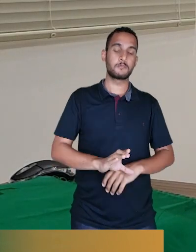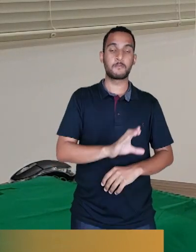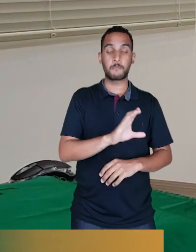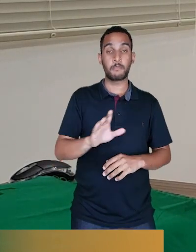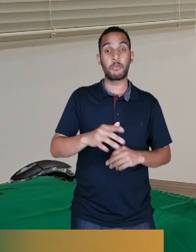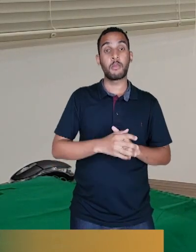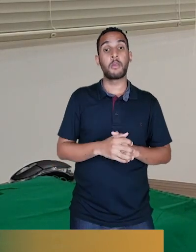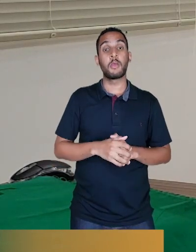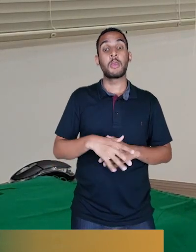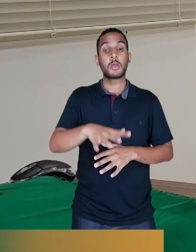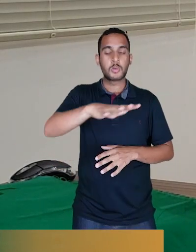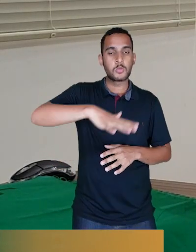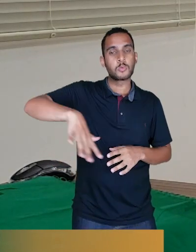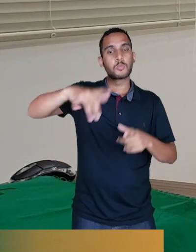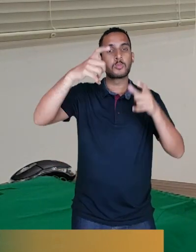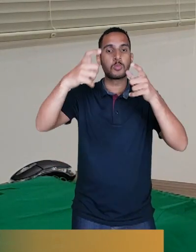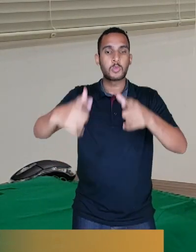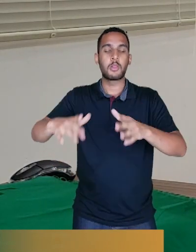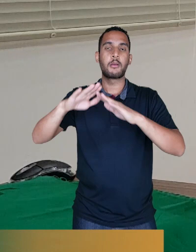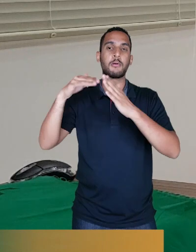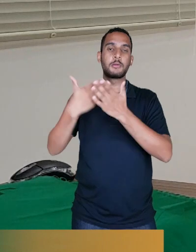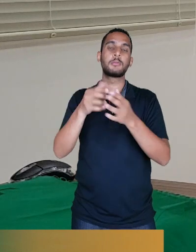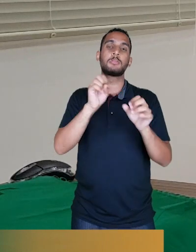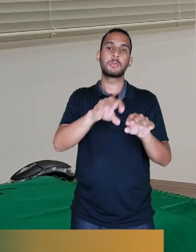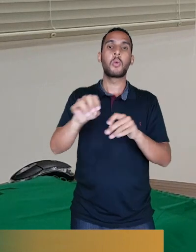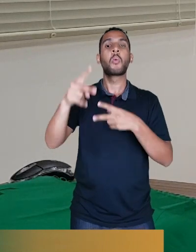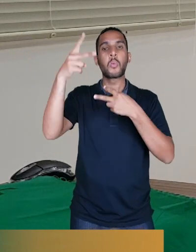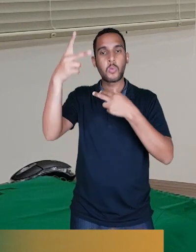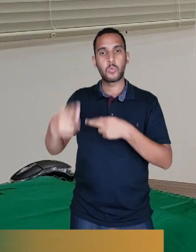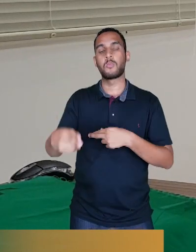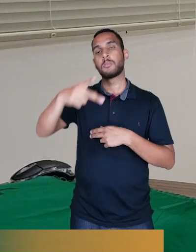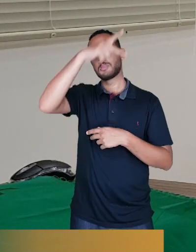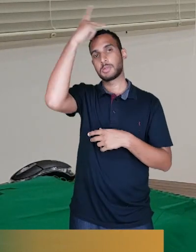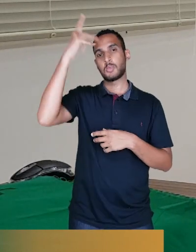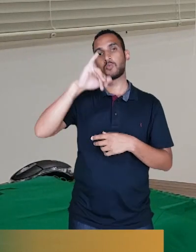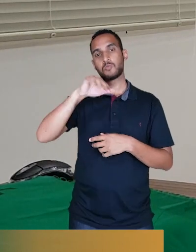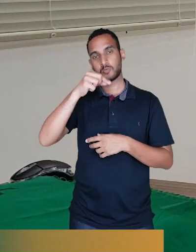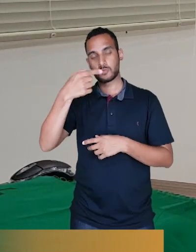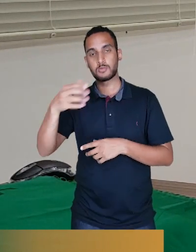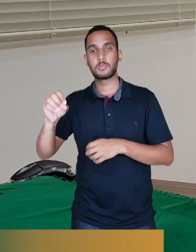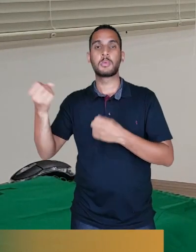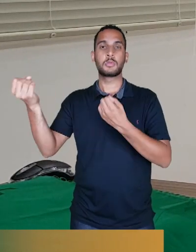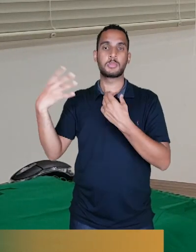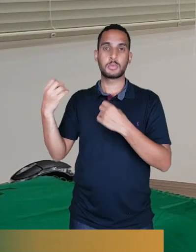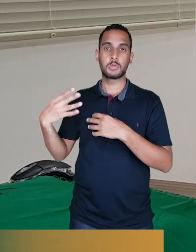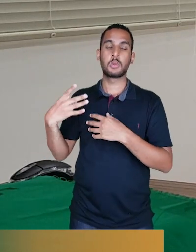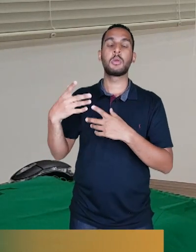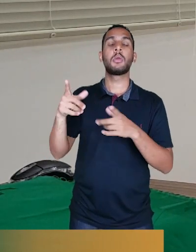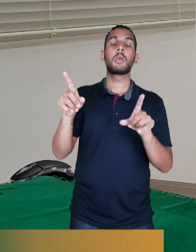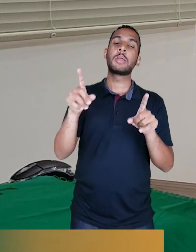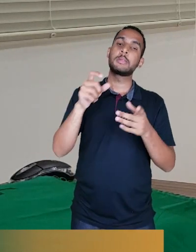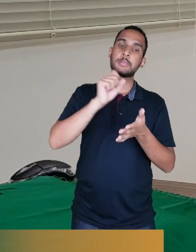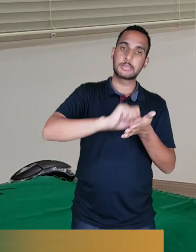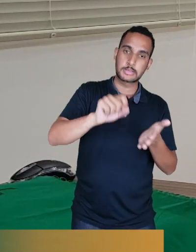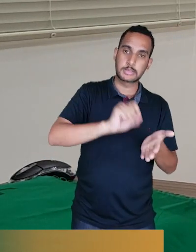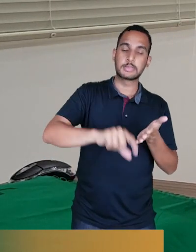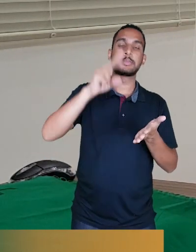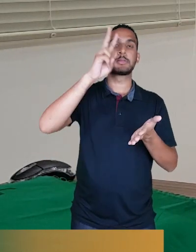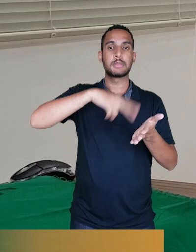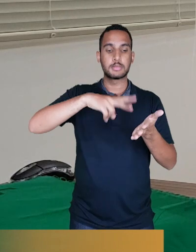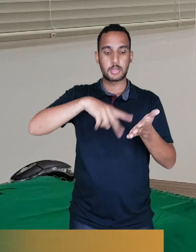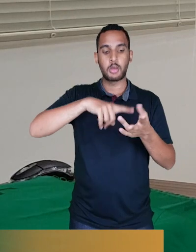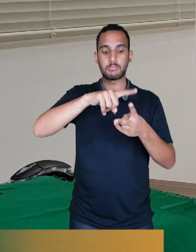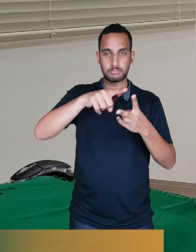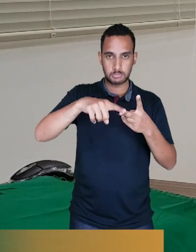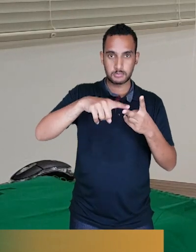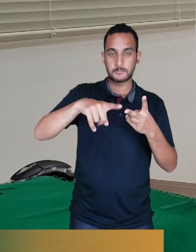ambiente salesiano em um ambiente educativo a modo de dom bosco juntamente com saber ler